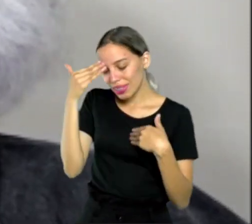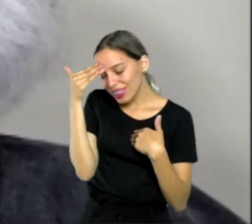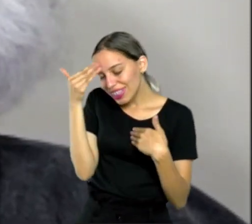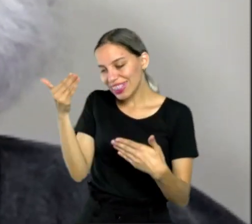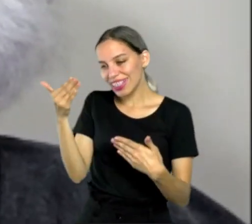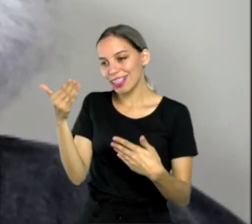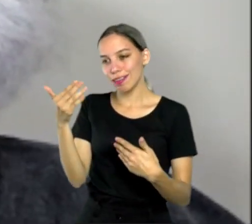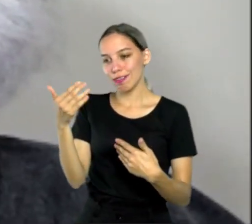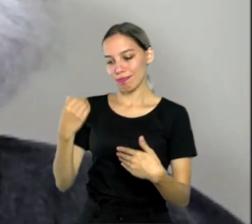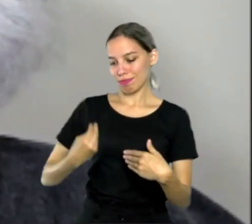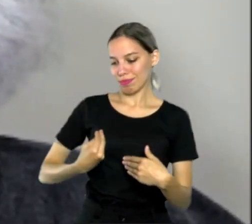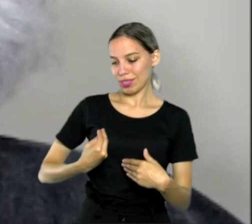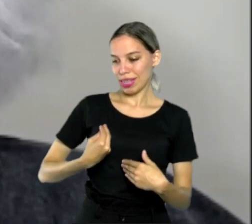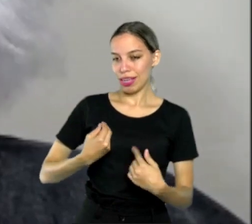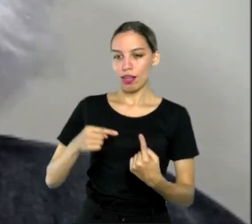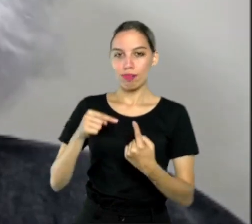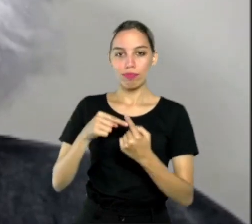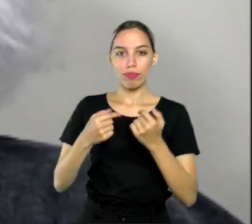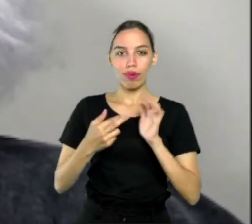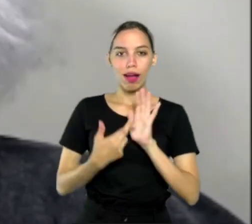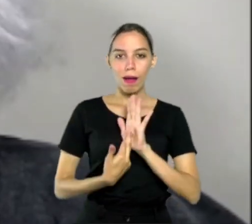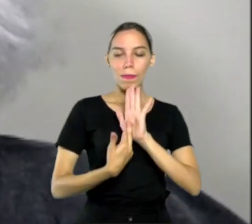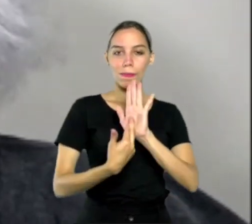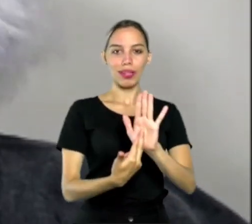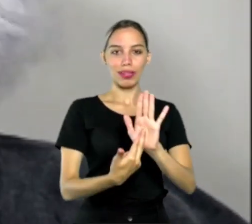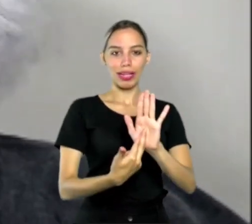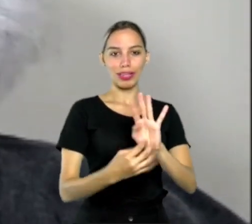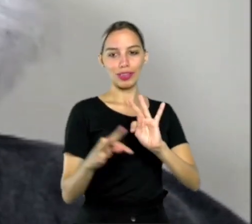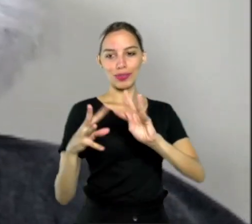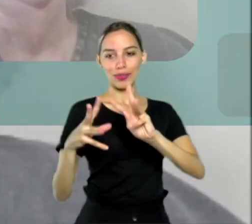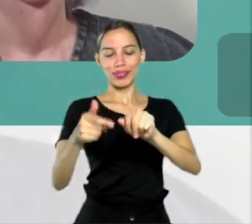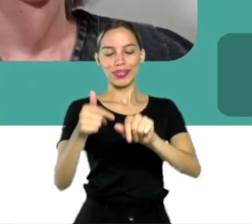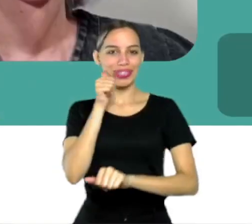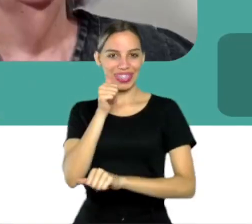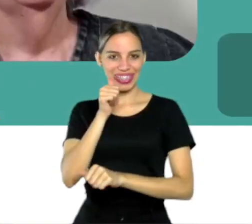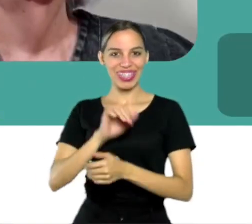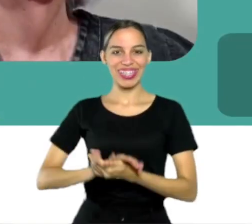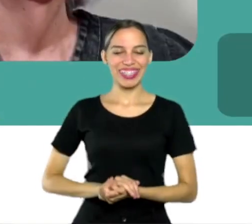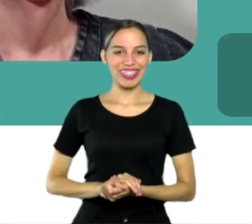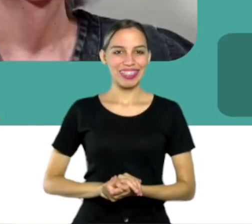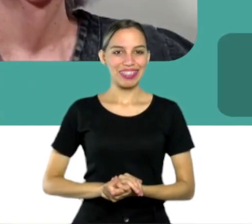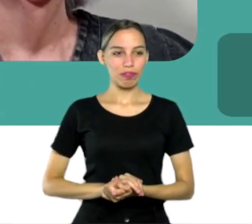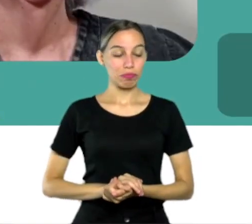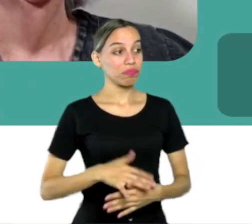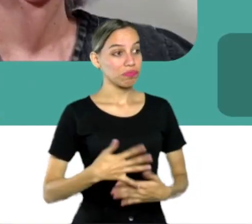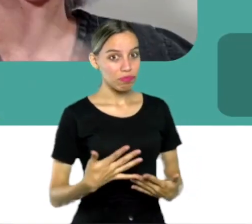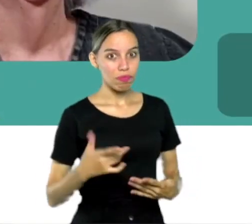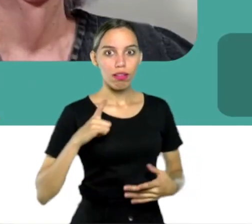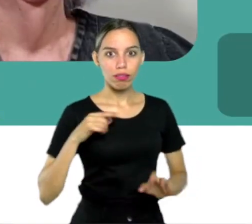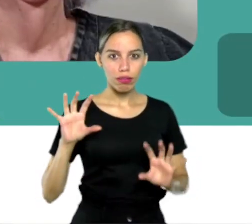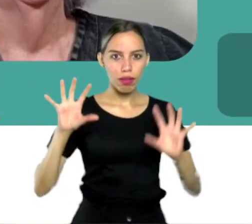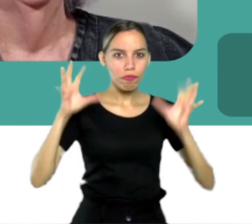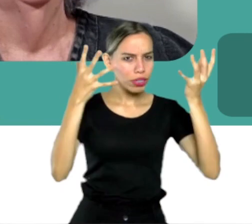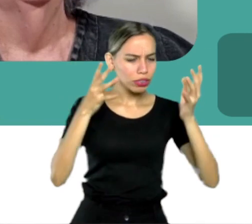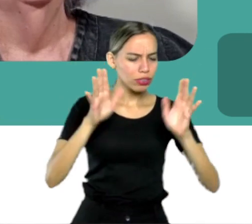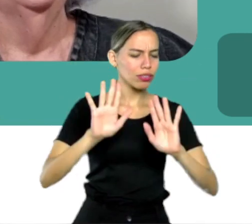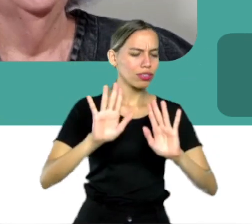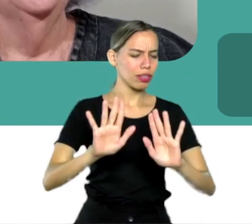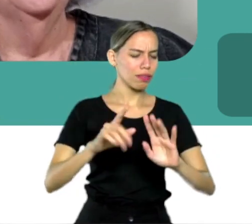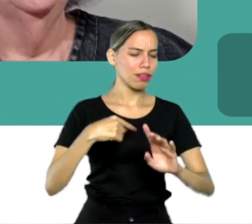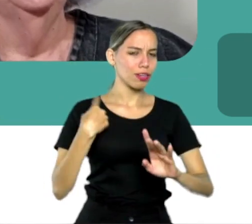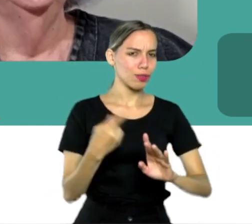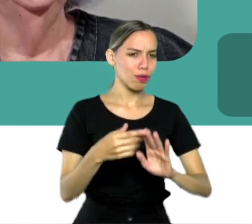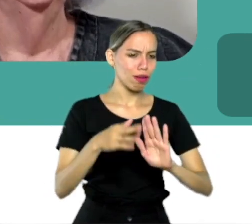companheiras. Maravilha. O FLI Araxá, em breve a gente começa a divulgar a programação e vamos falar